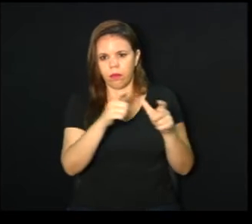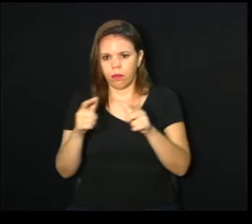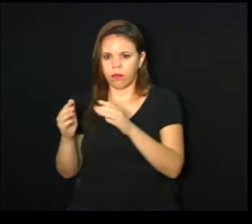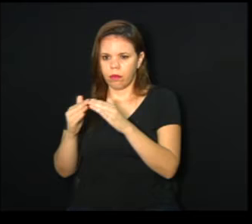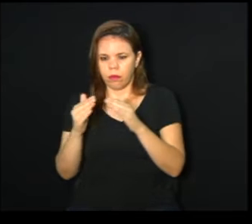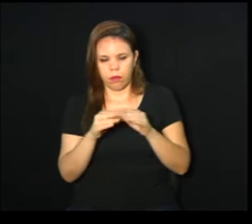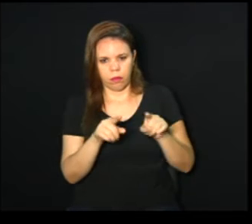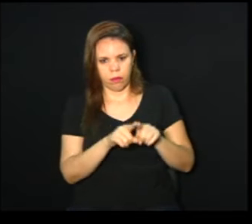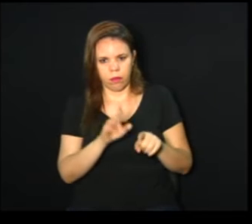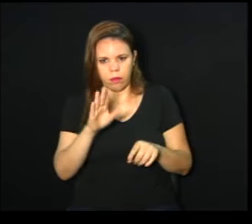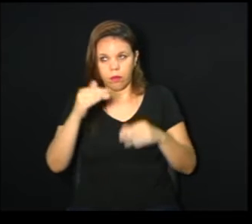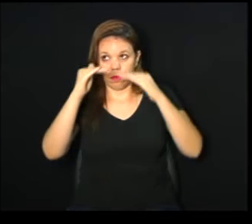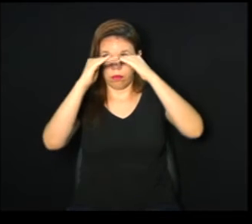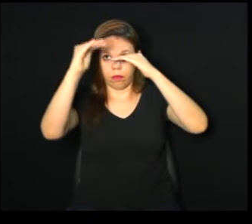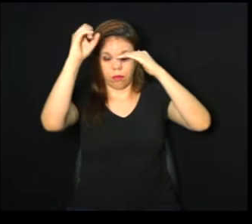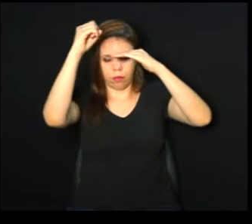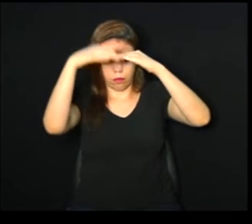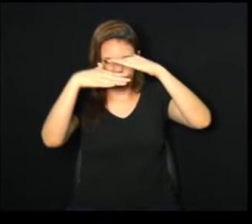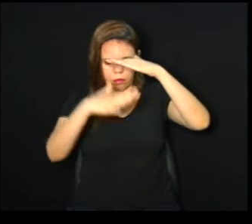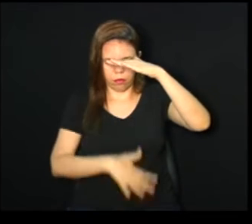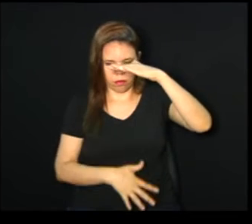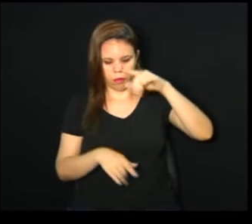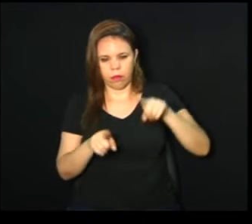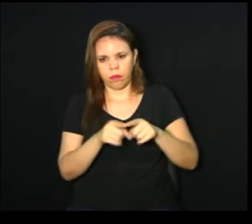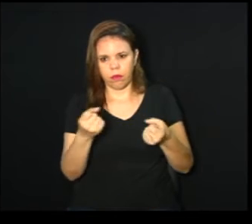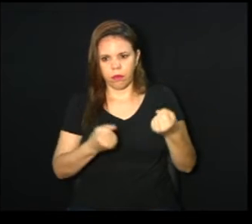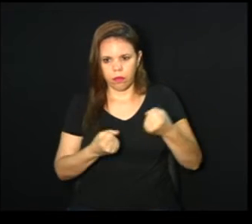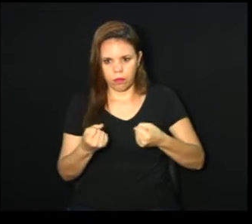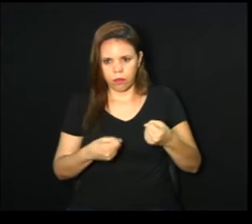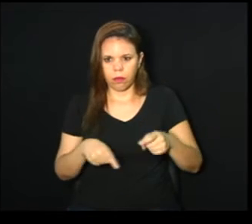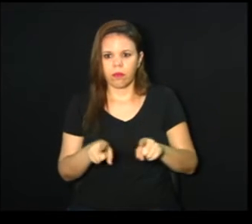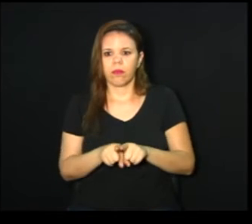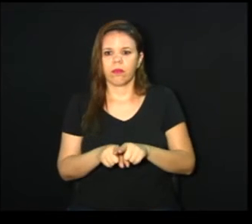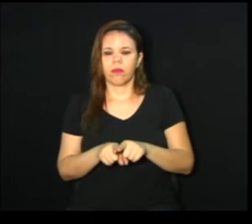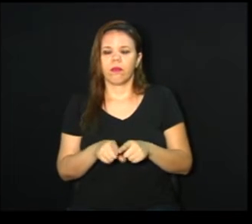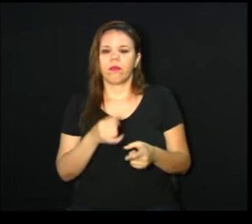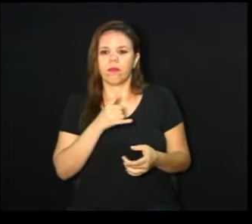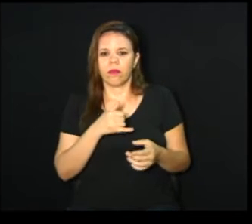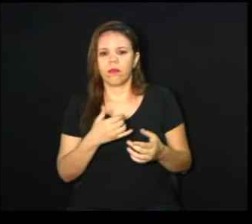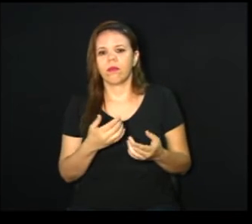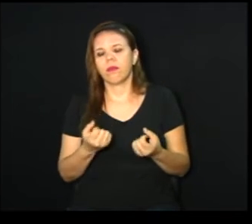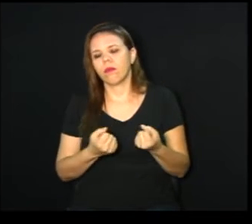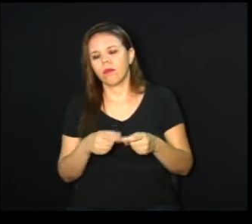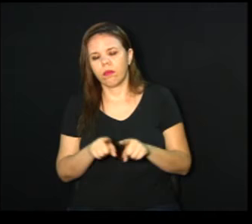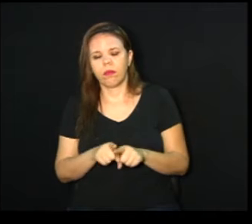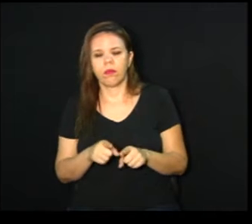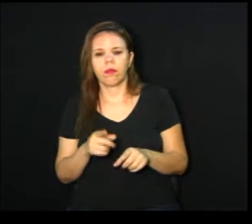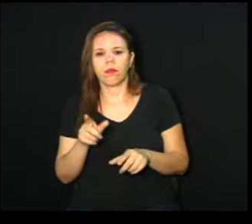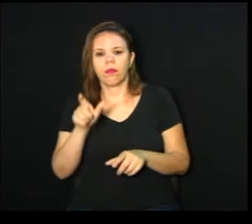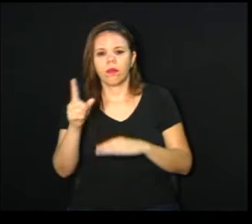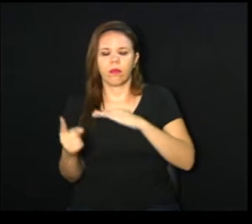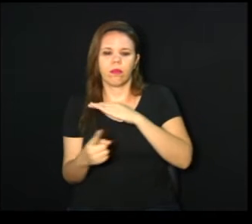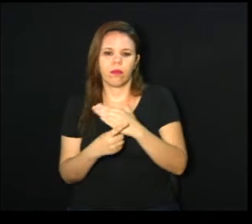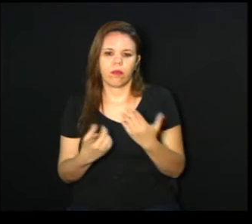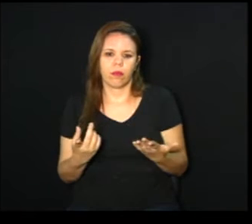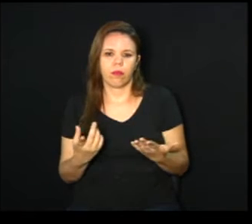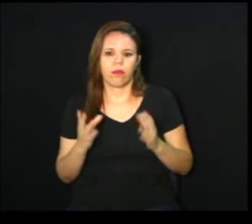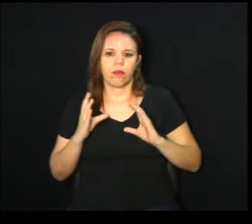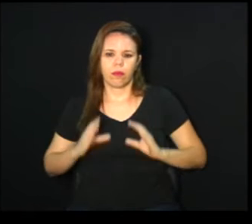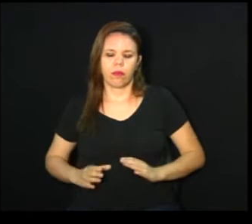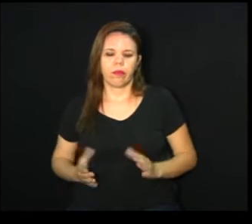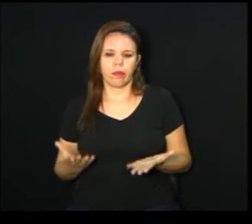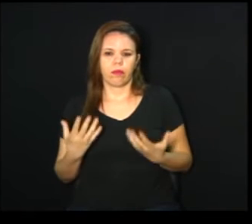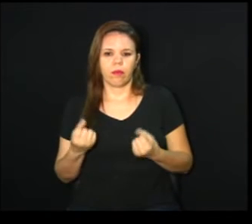painéis solares, recarga de veículo elétrico e a desagregação do consumo, para ver como esse consumidor se portaria à sua residência